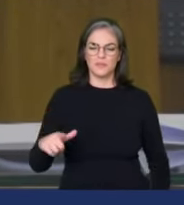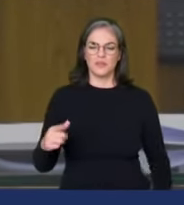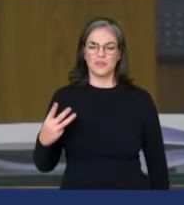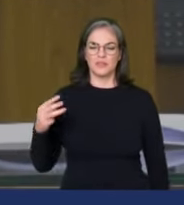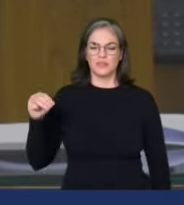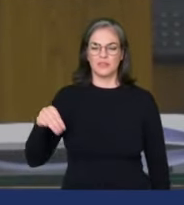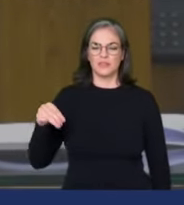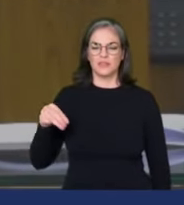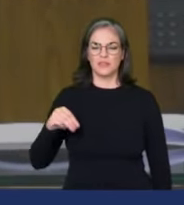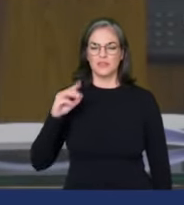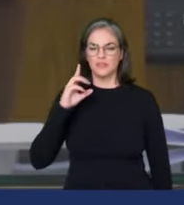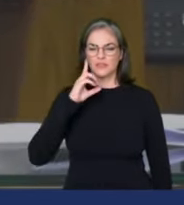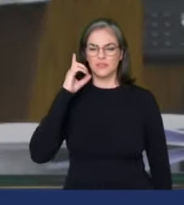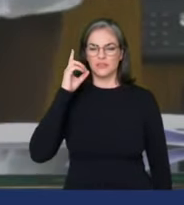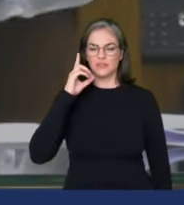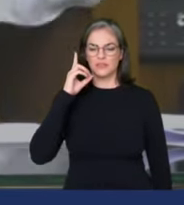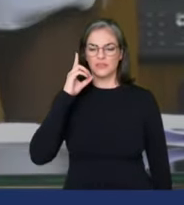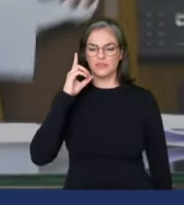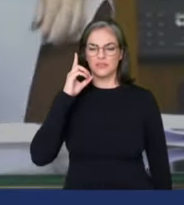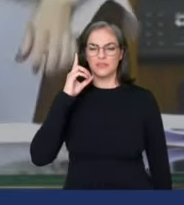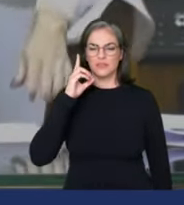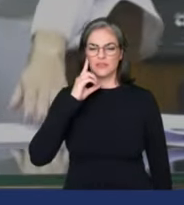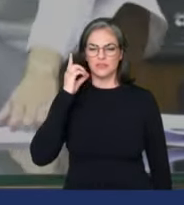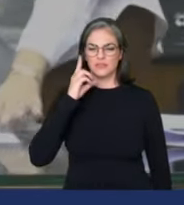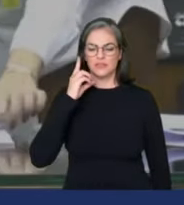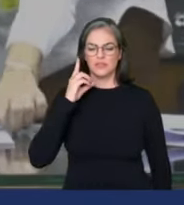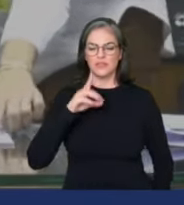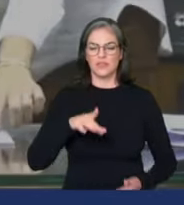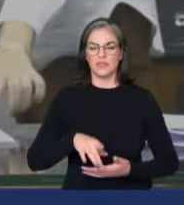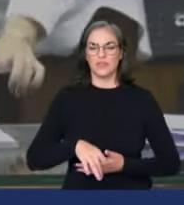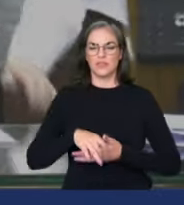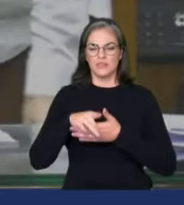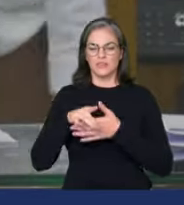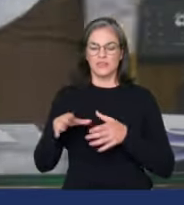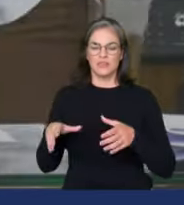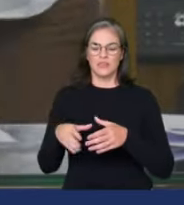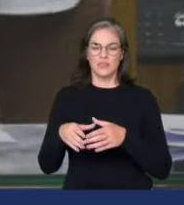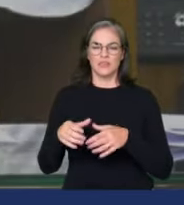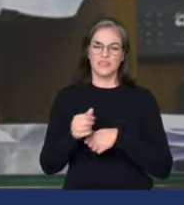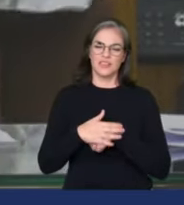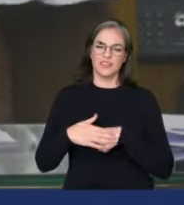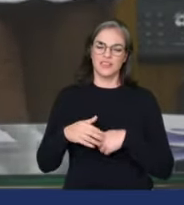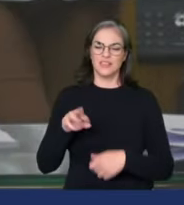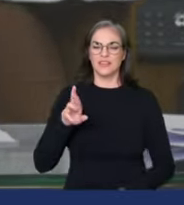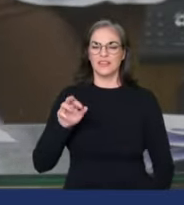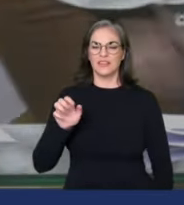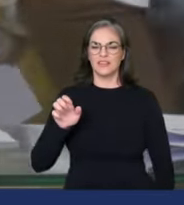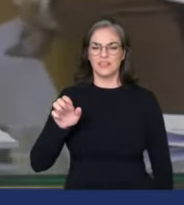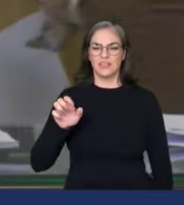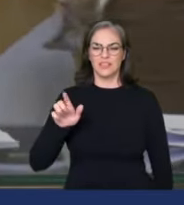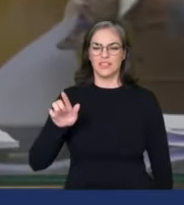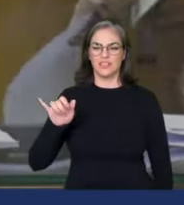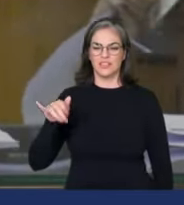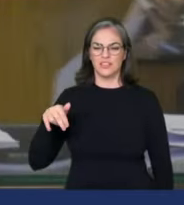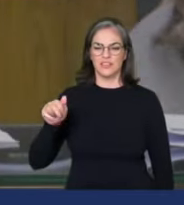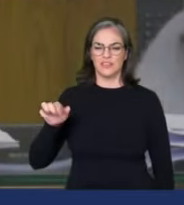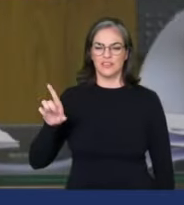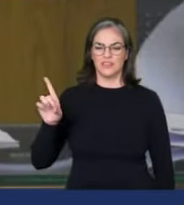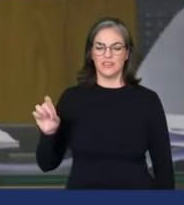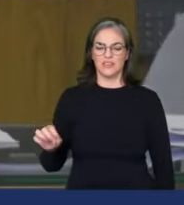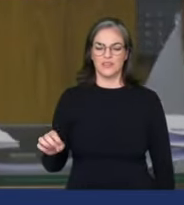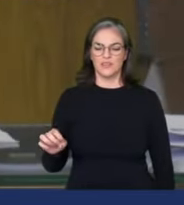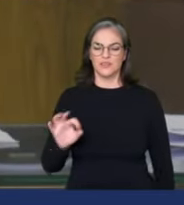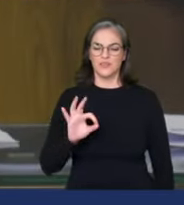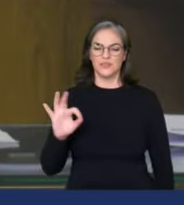deputado, nosso líder, nosso querido Reginaldo, que tão bem conduz